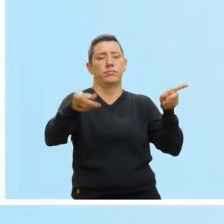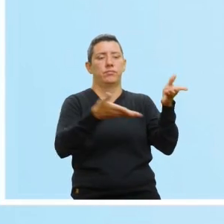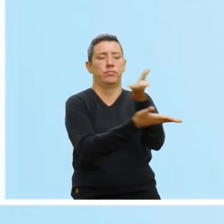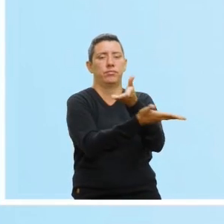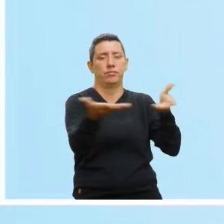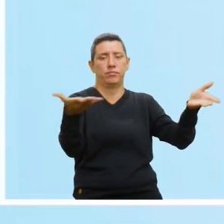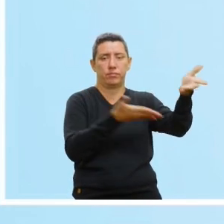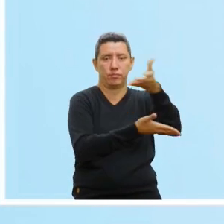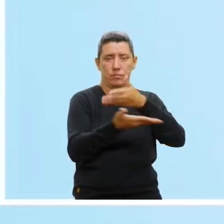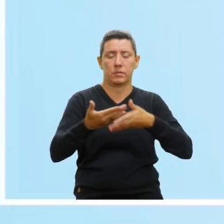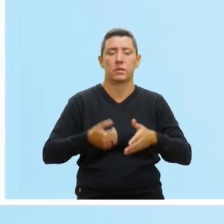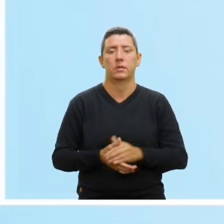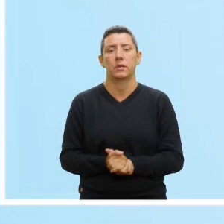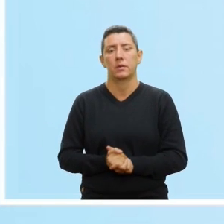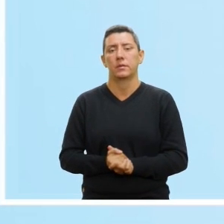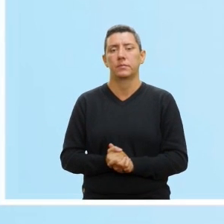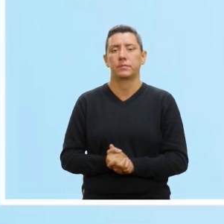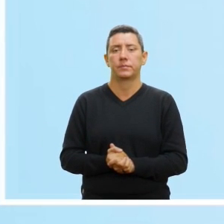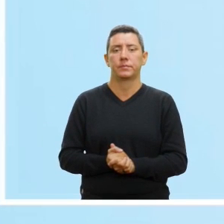ponto do projeto.